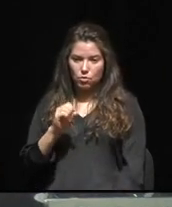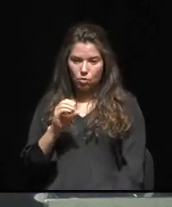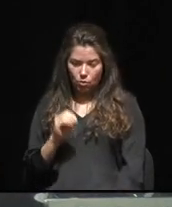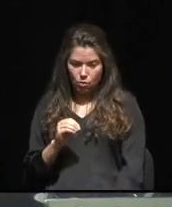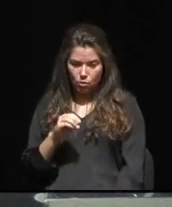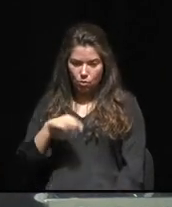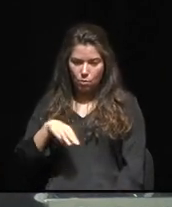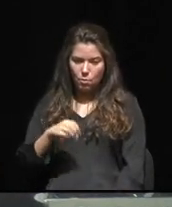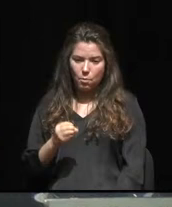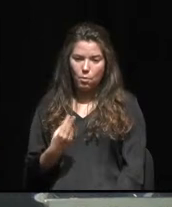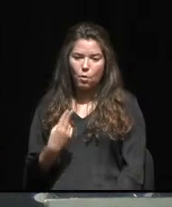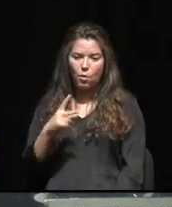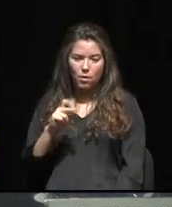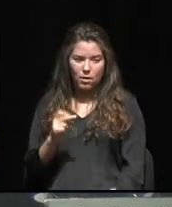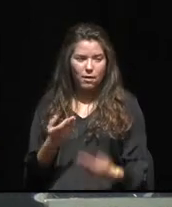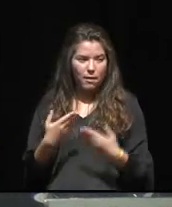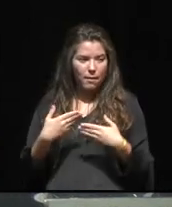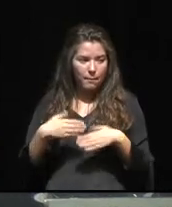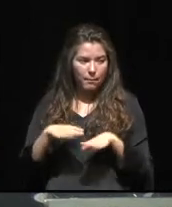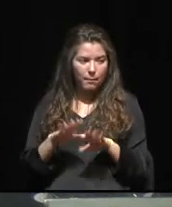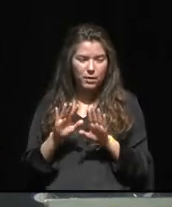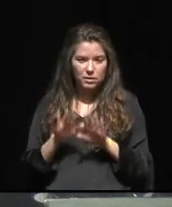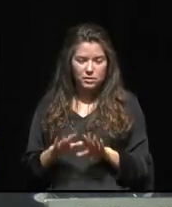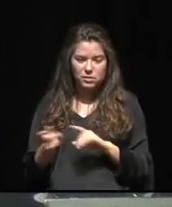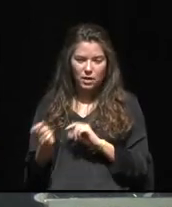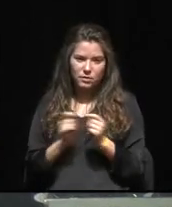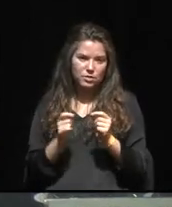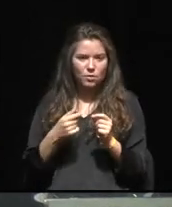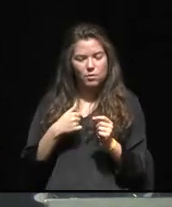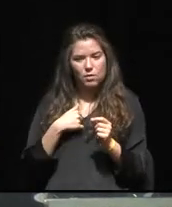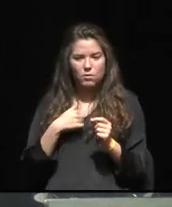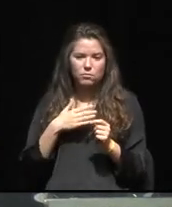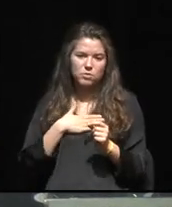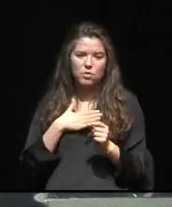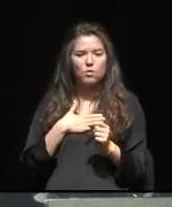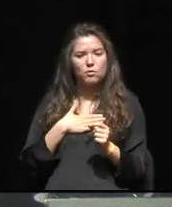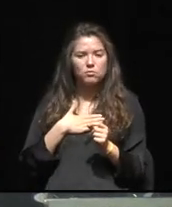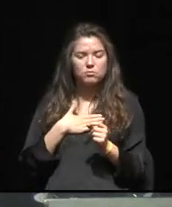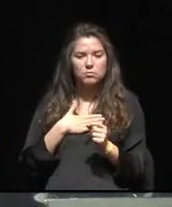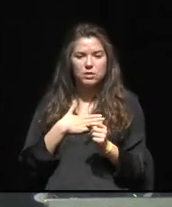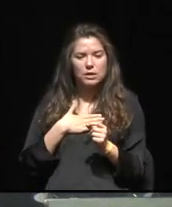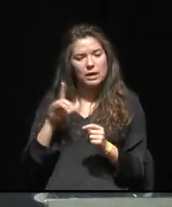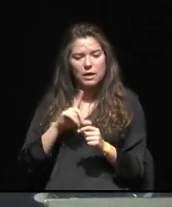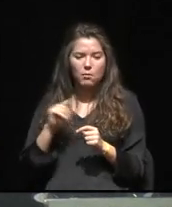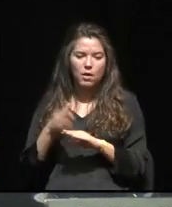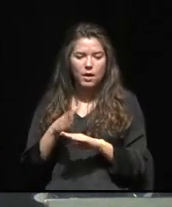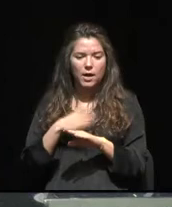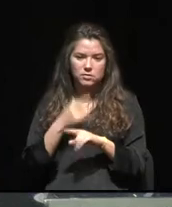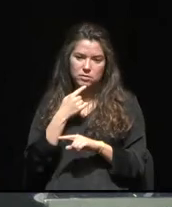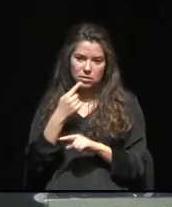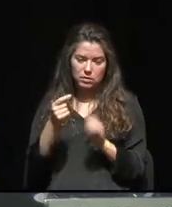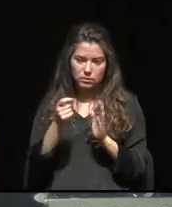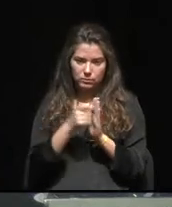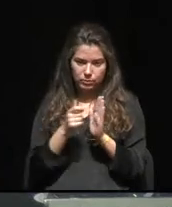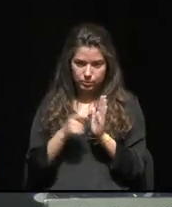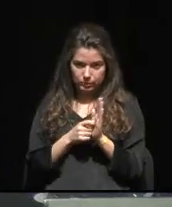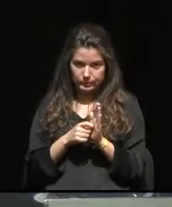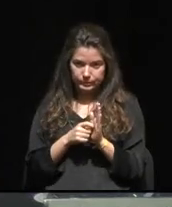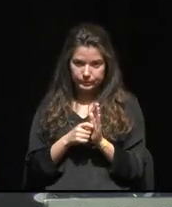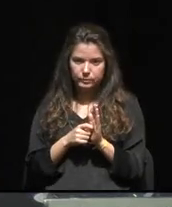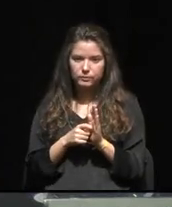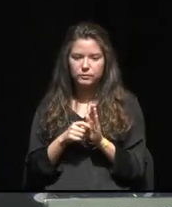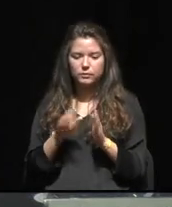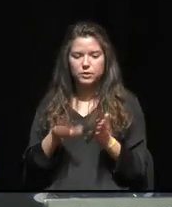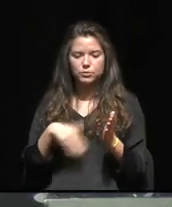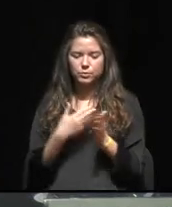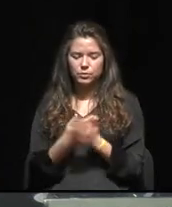mun Mas uma vez que está a decorrer esta discussão não queria dar duas notas sobre o teor destas